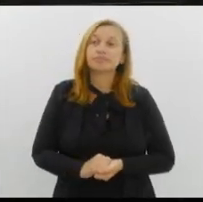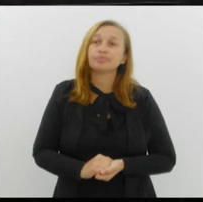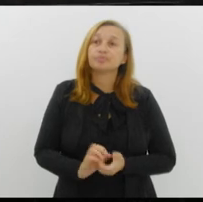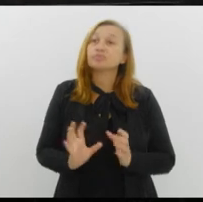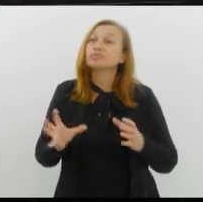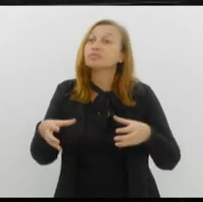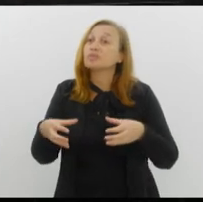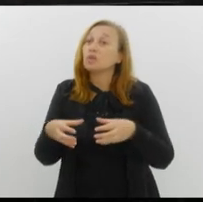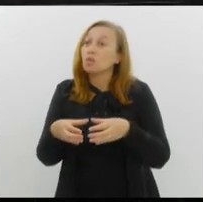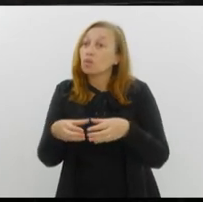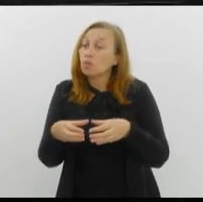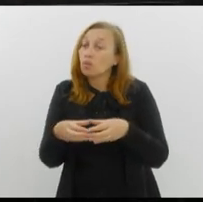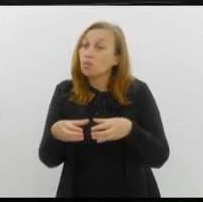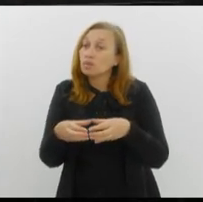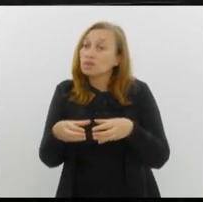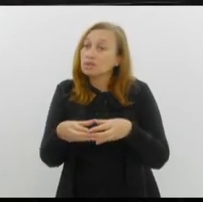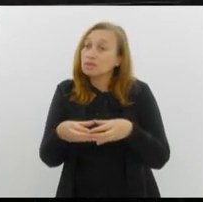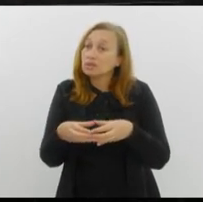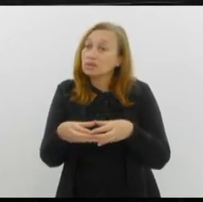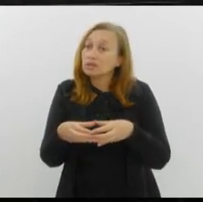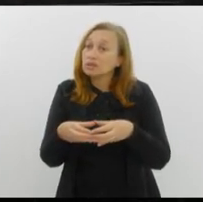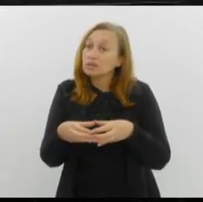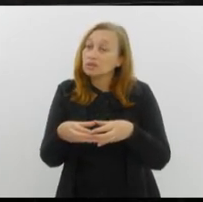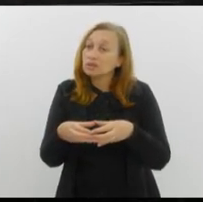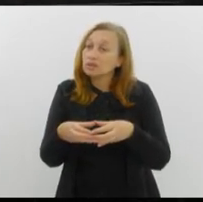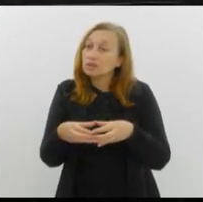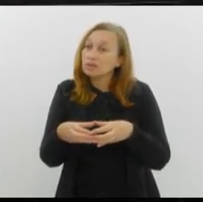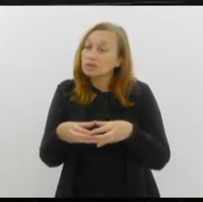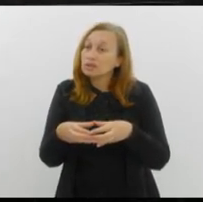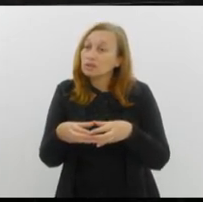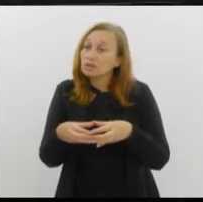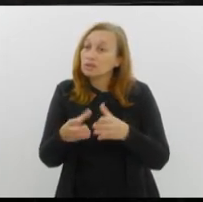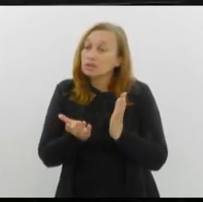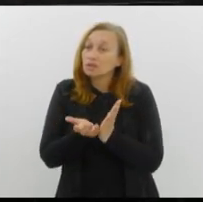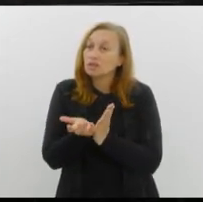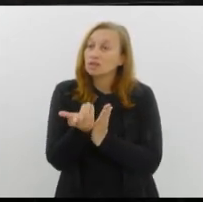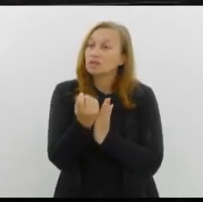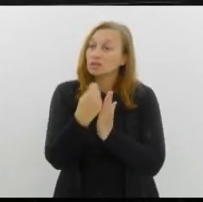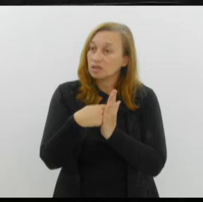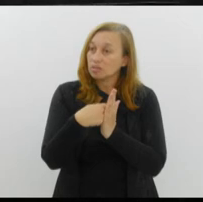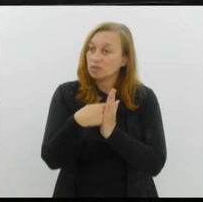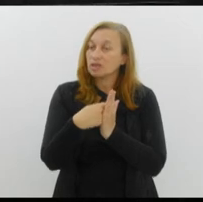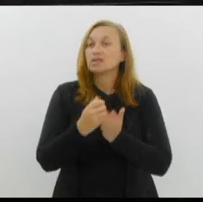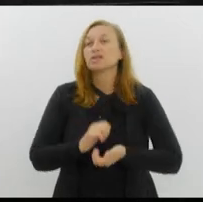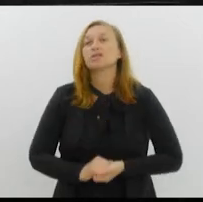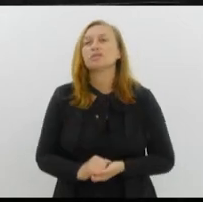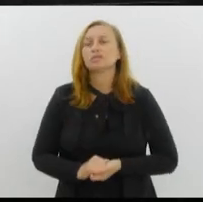Comissão de Finanças e Tributação,